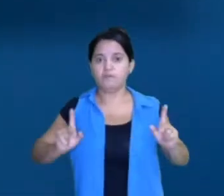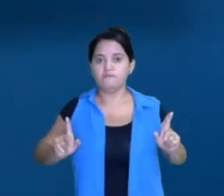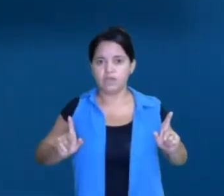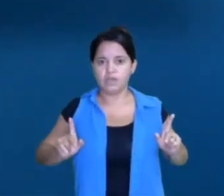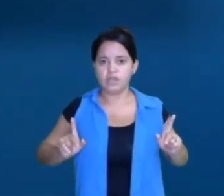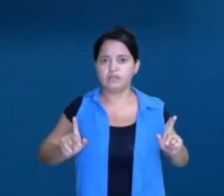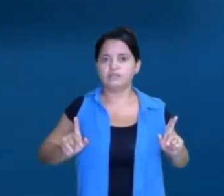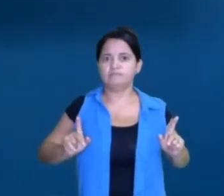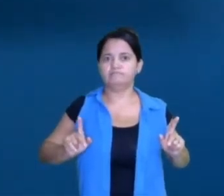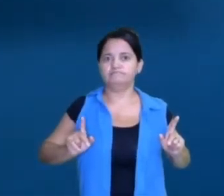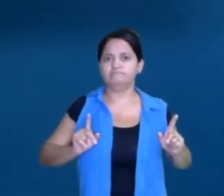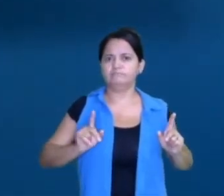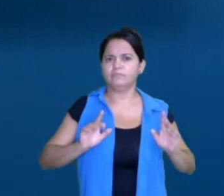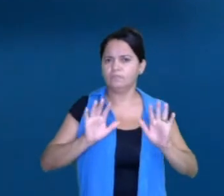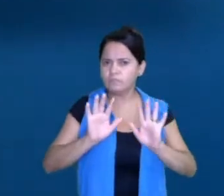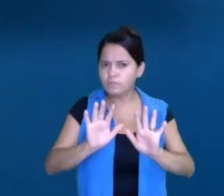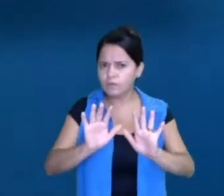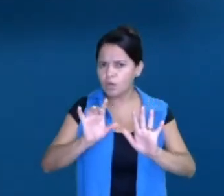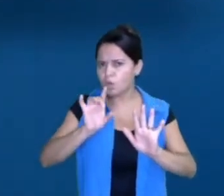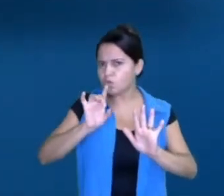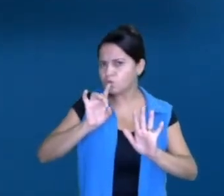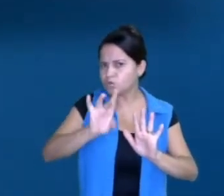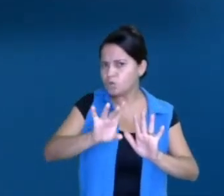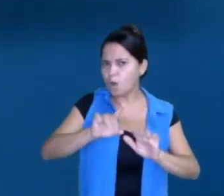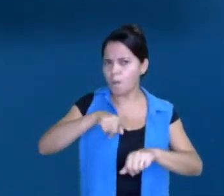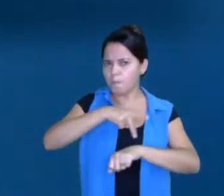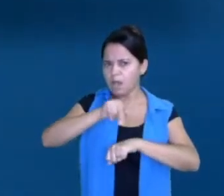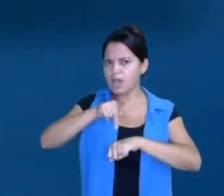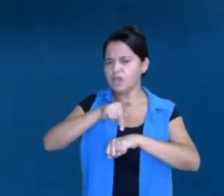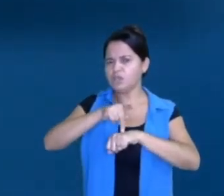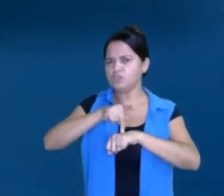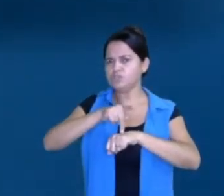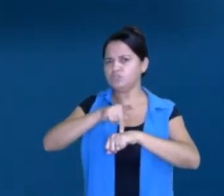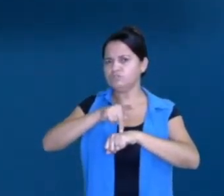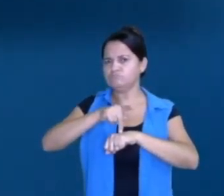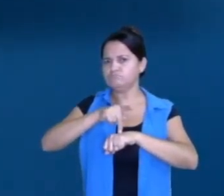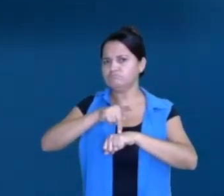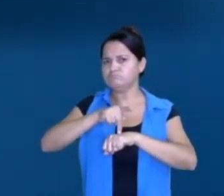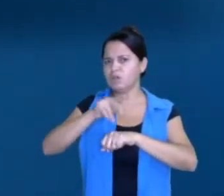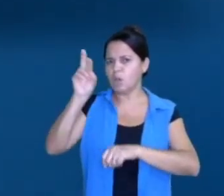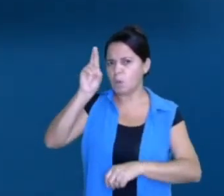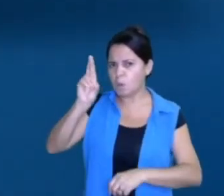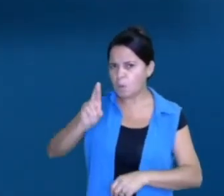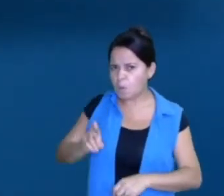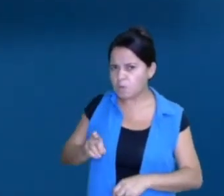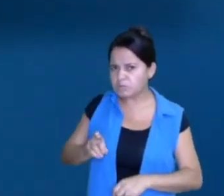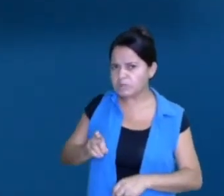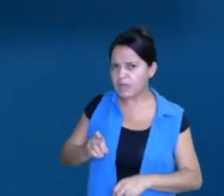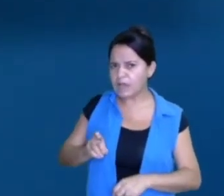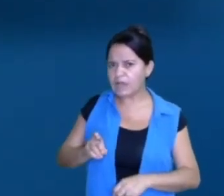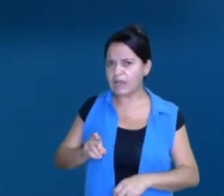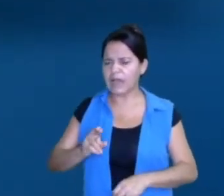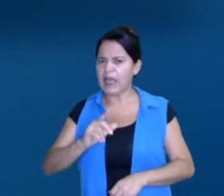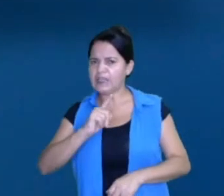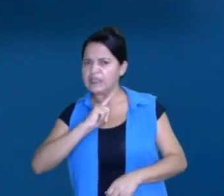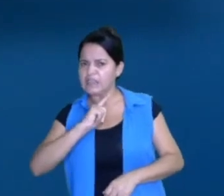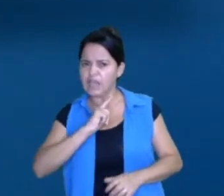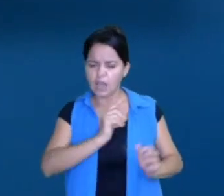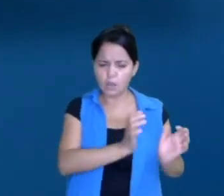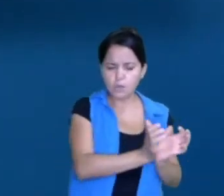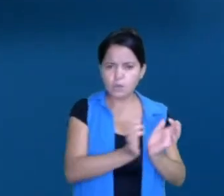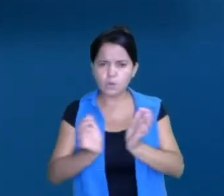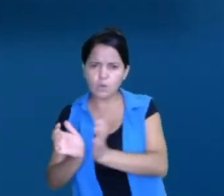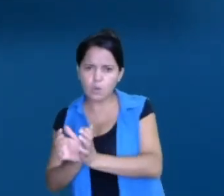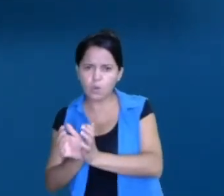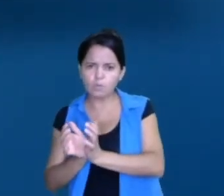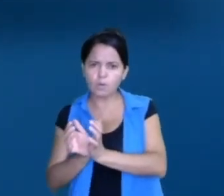produção. Professor Flávio, era só na Rússia que acontecia isso, era? Né? Então, só essas classes sociais que produziam,